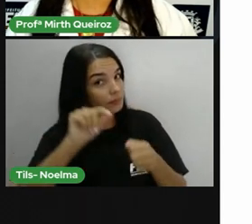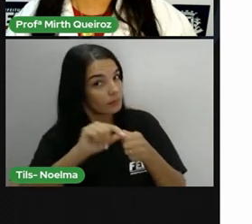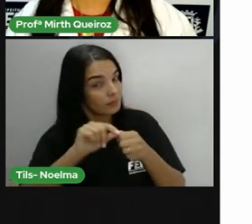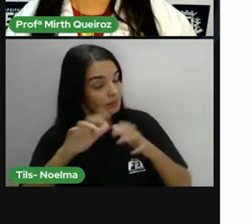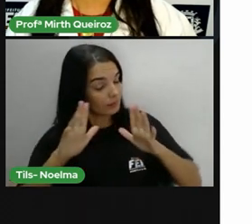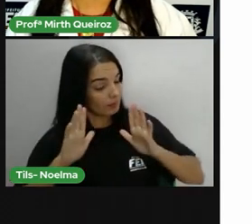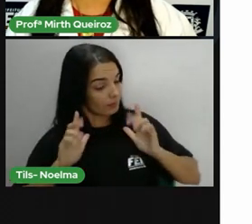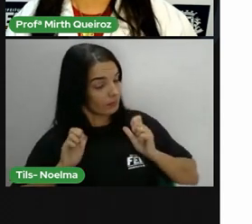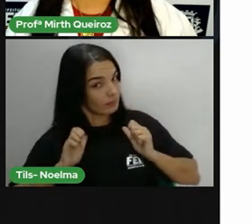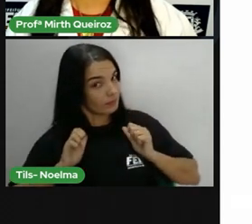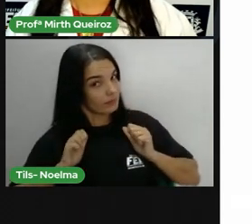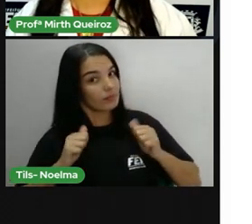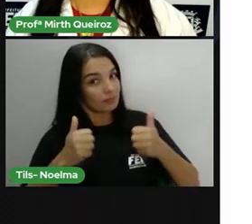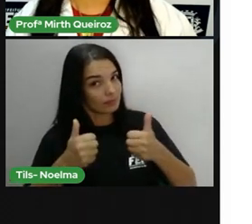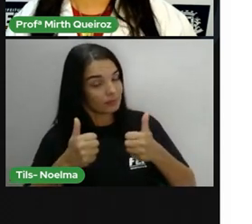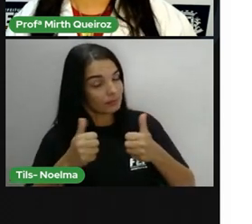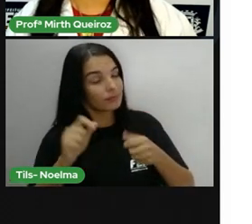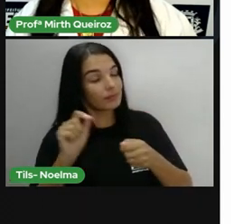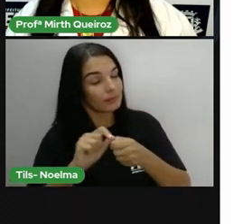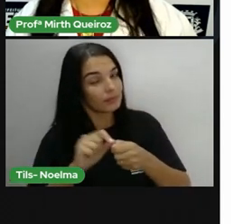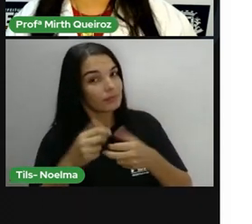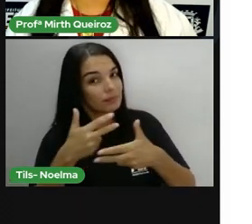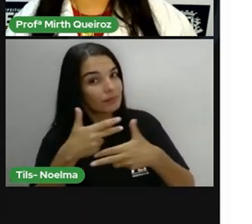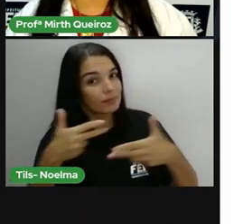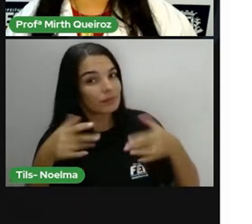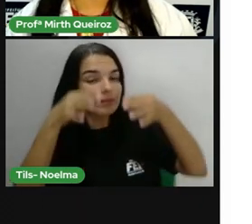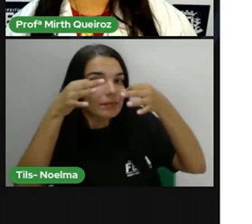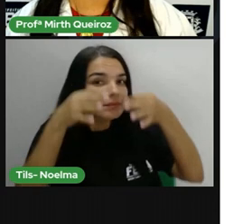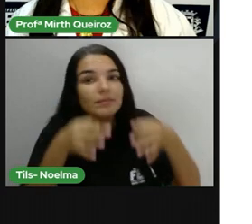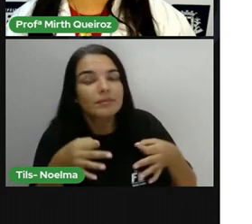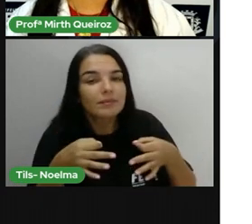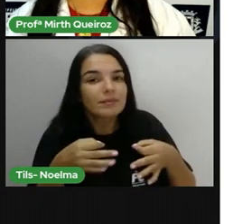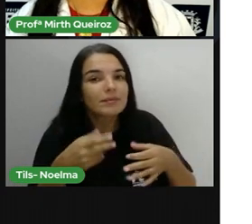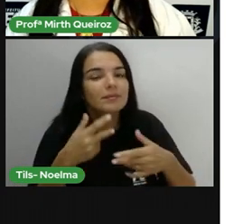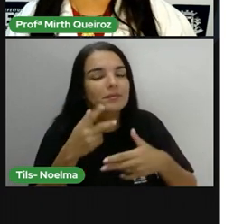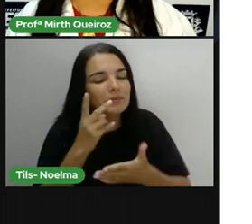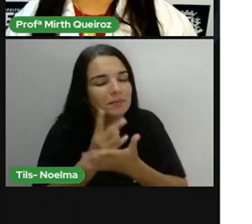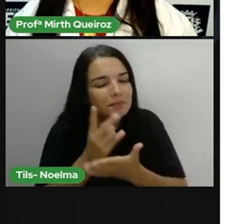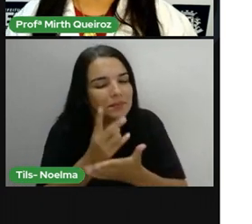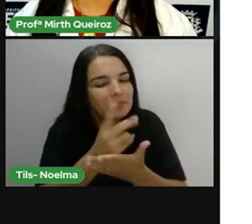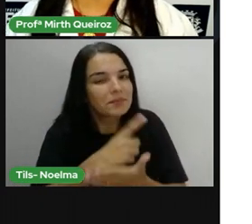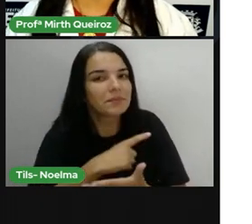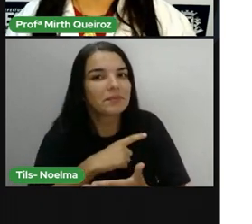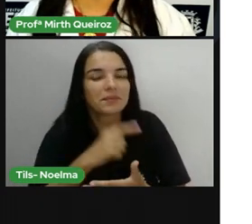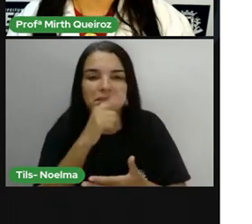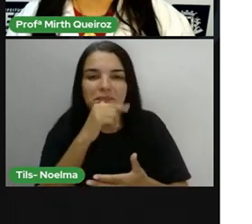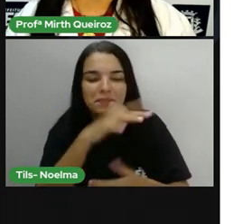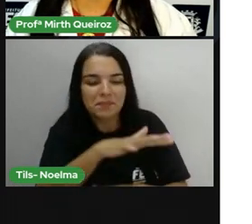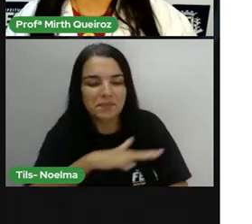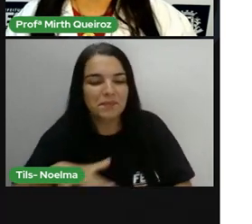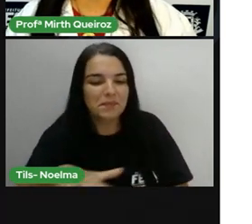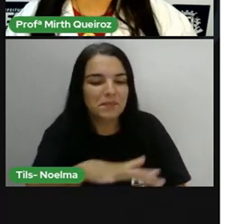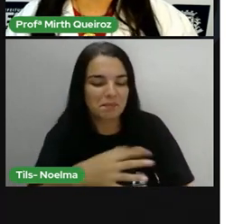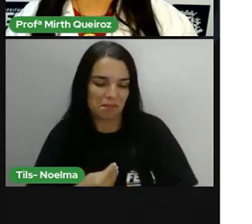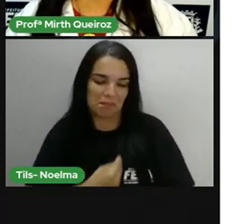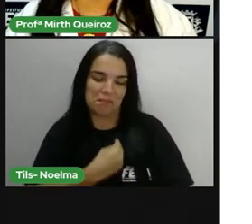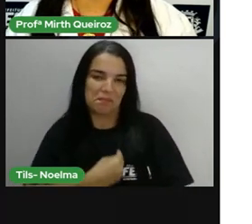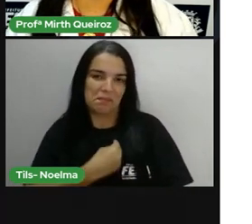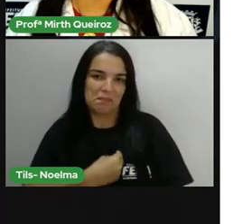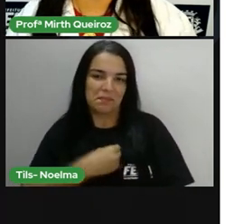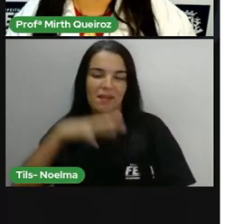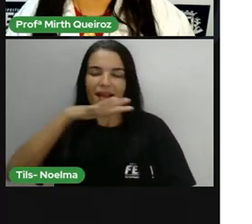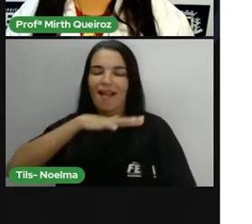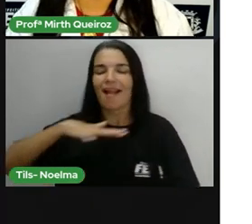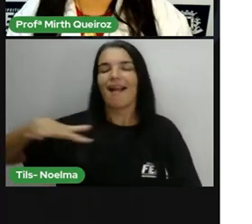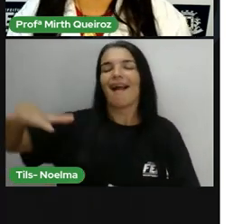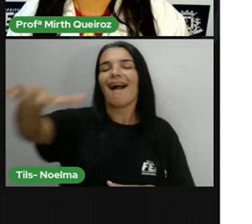né? Para poder a gente ter por um longo período aí a presença dessa